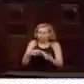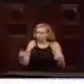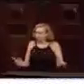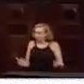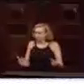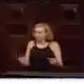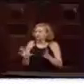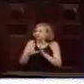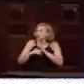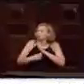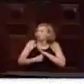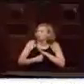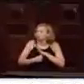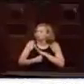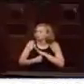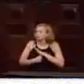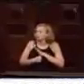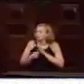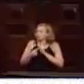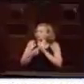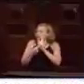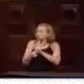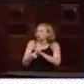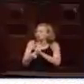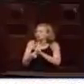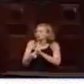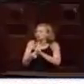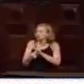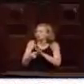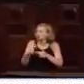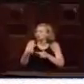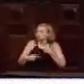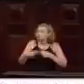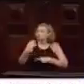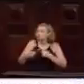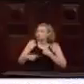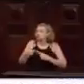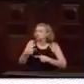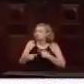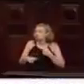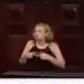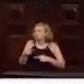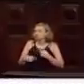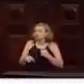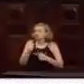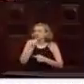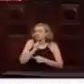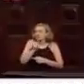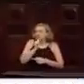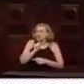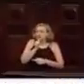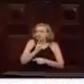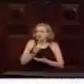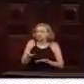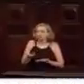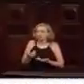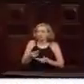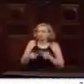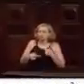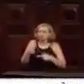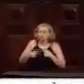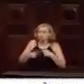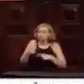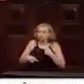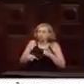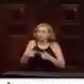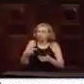de corrupção, mostrando para a classe política como um todo que essa velha forma de fazer política,